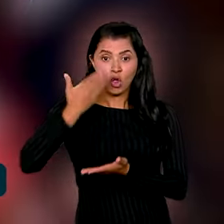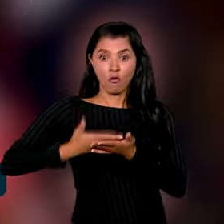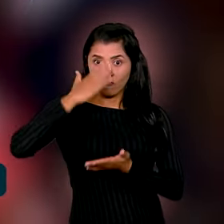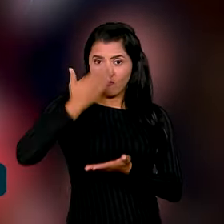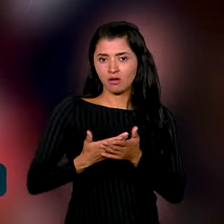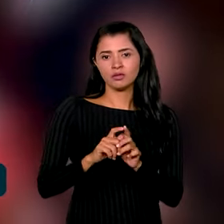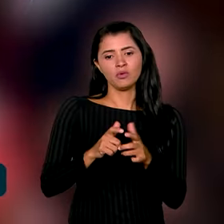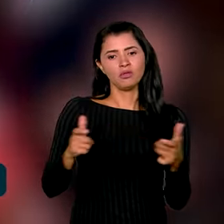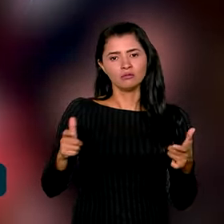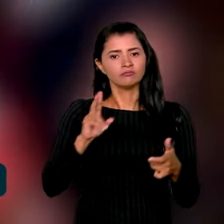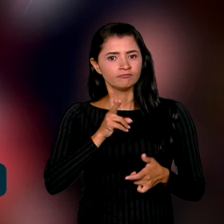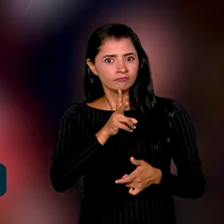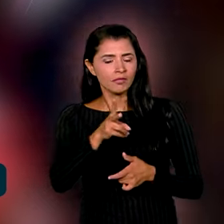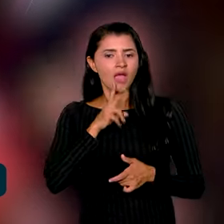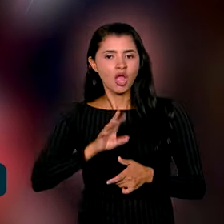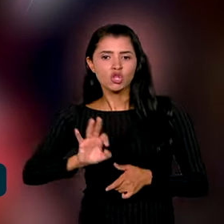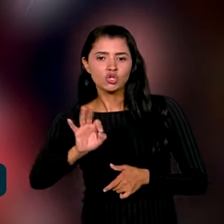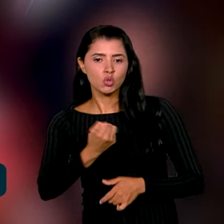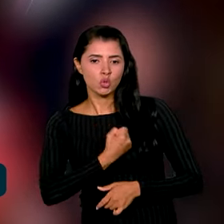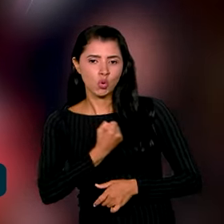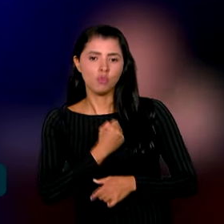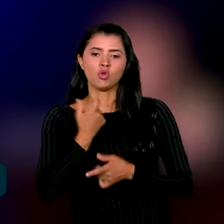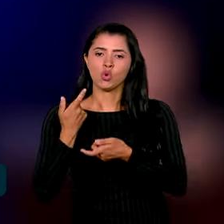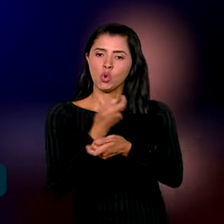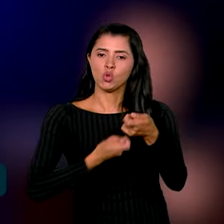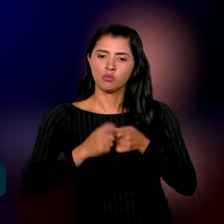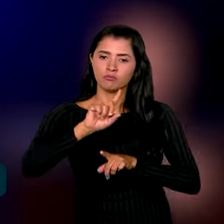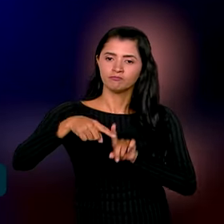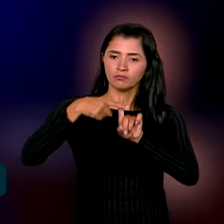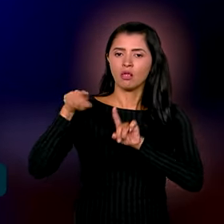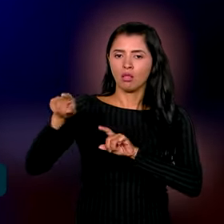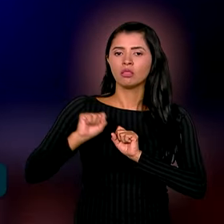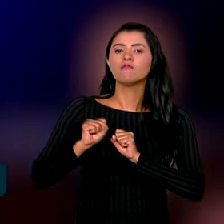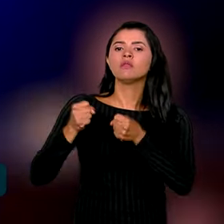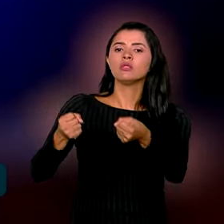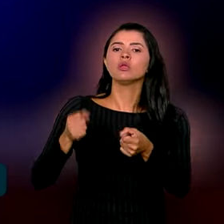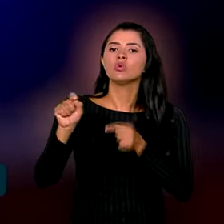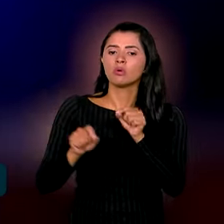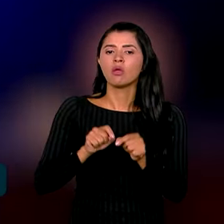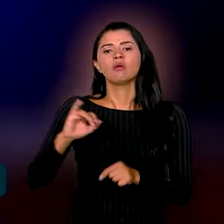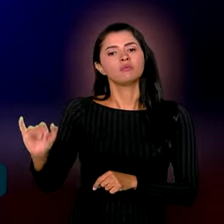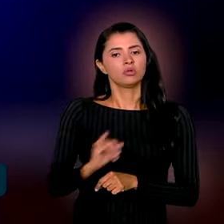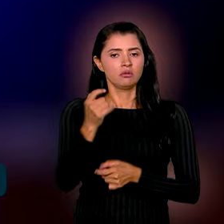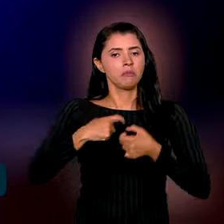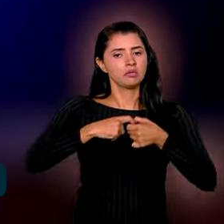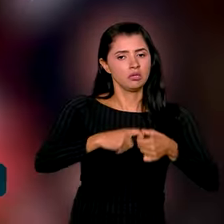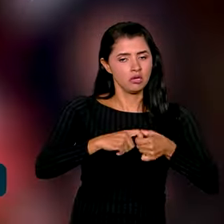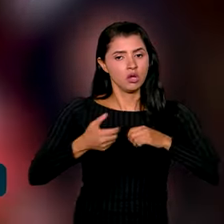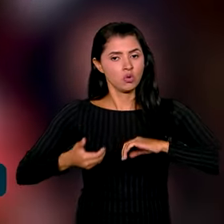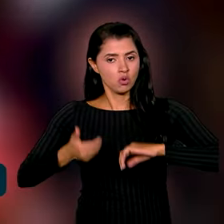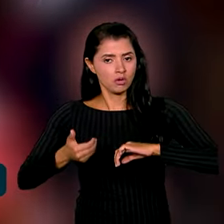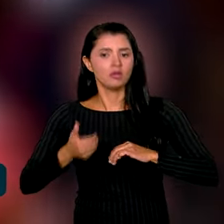E para manter os indicadores econômicos positivos, Haddad defendeu a importância da parceria com o Congresso